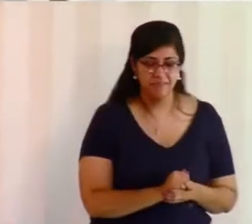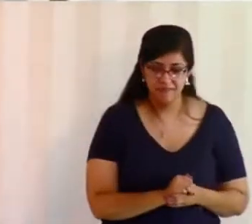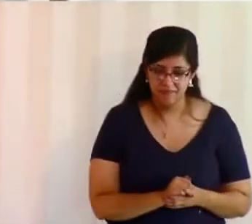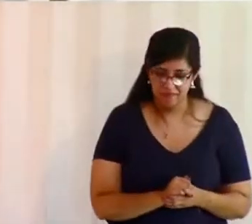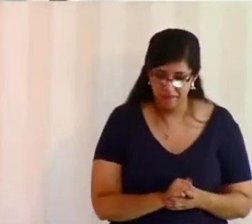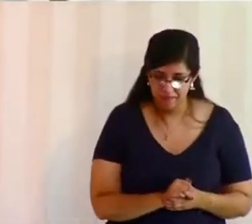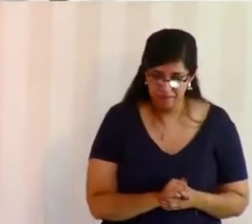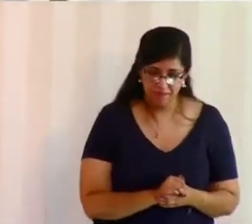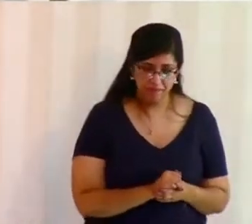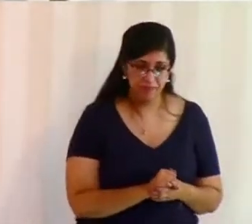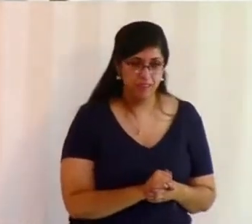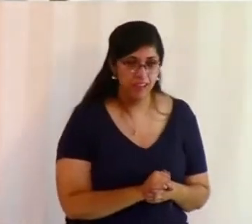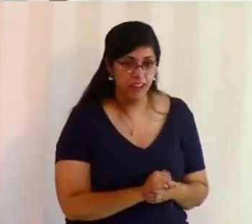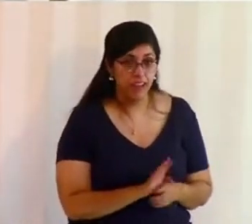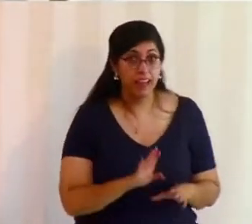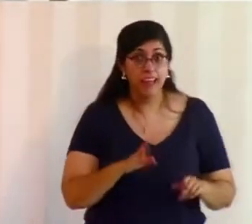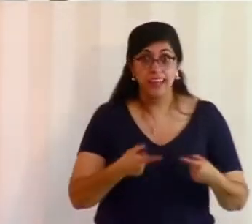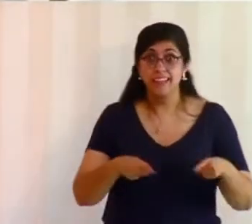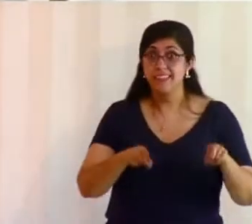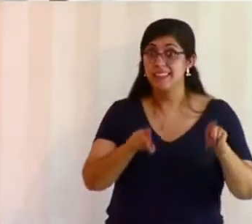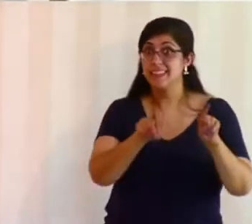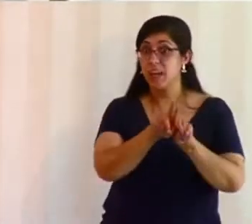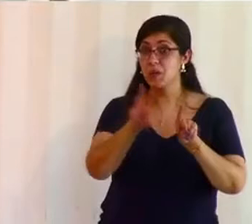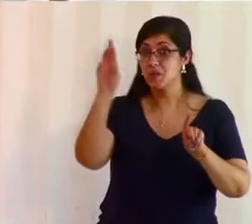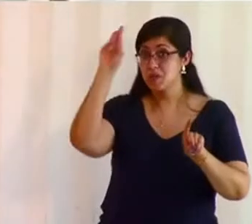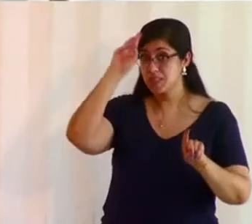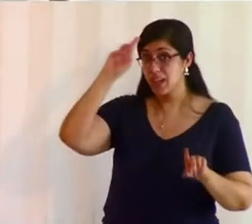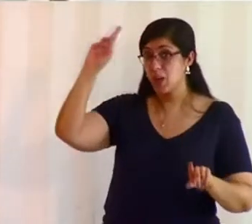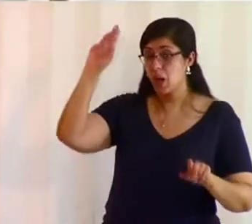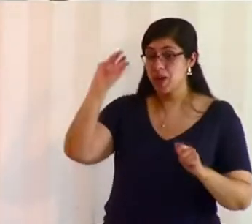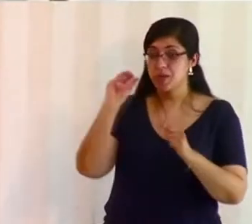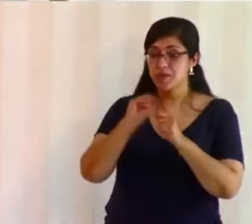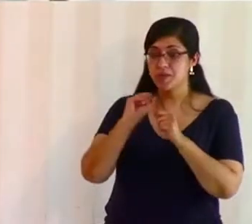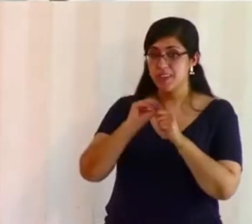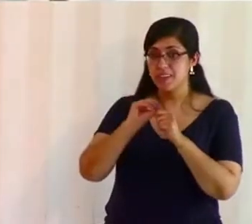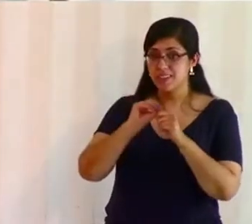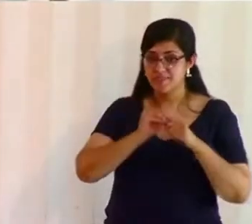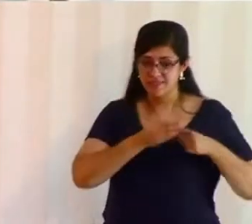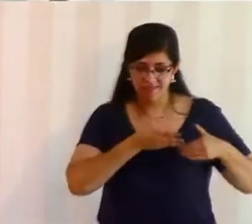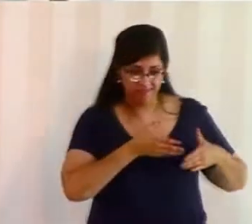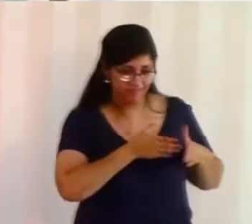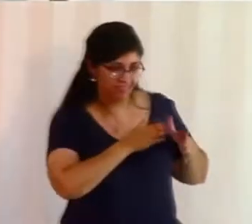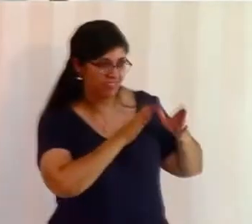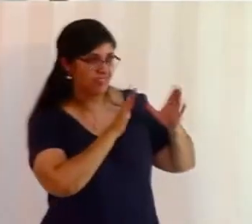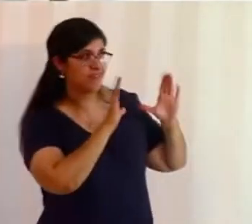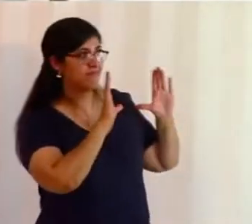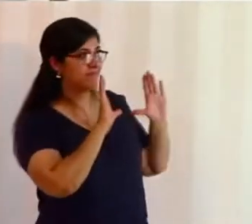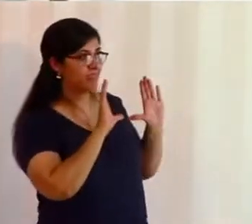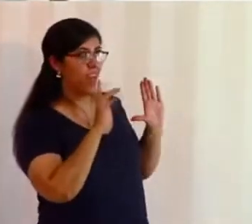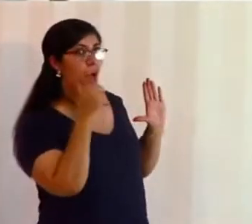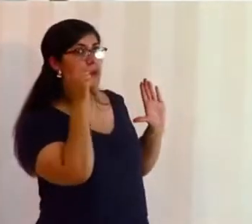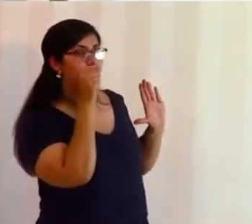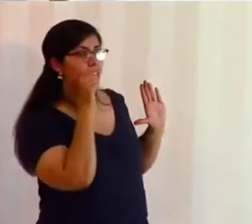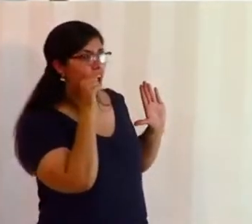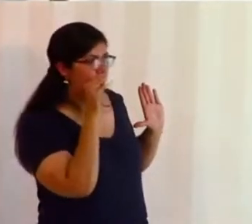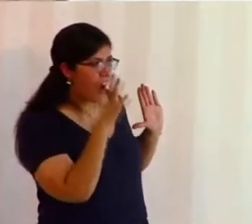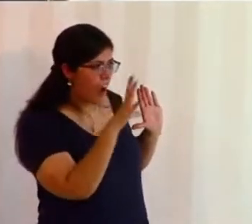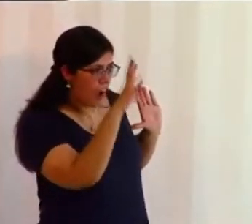O Senhor lhe abriu o coração para atender as coisas que Paulo dizia.